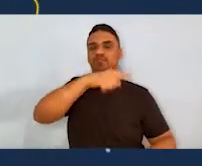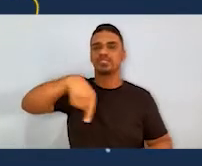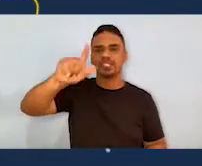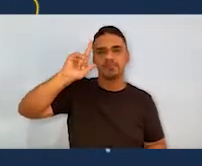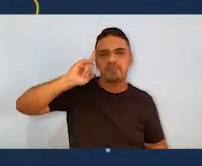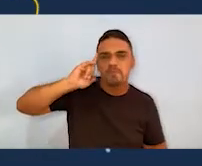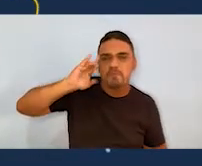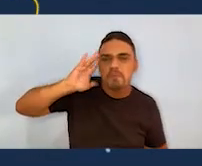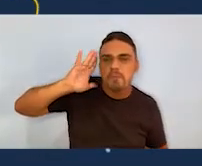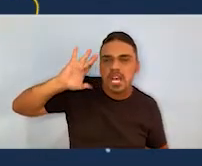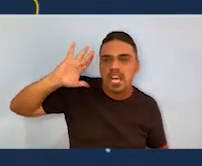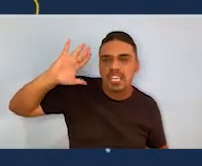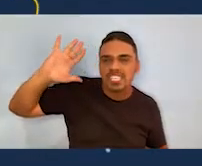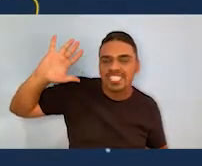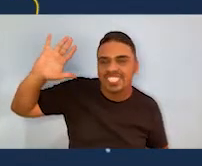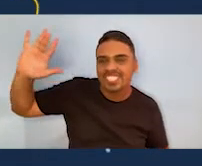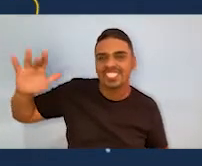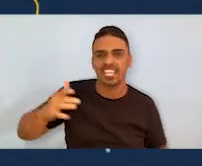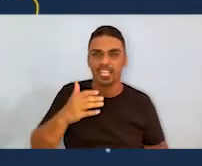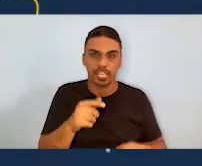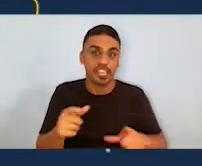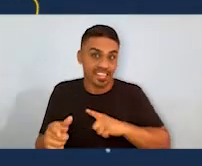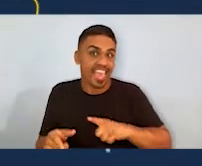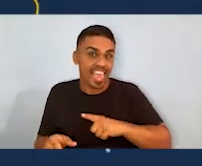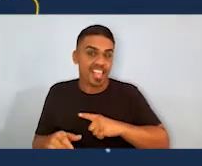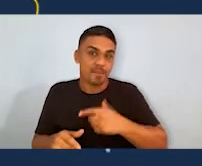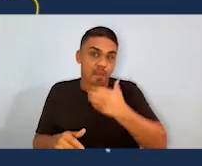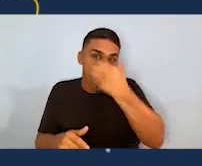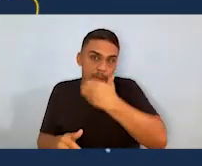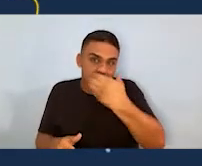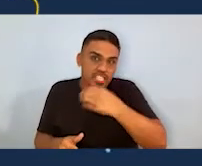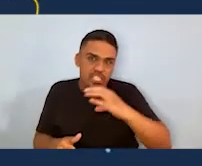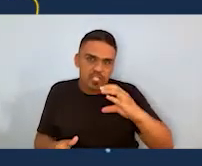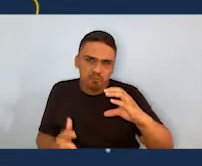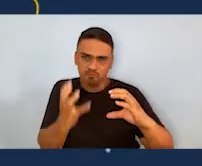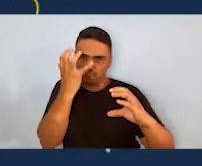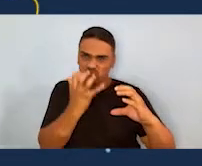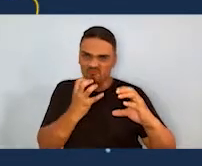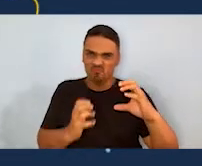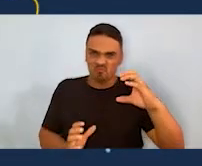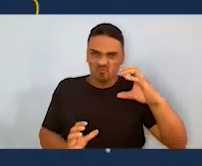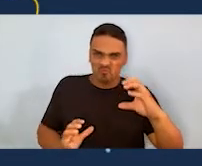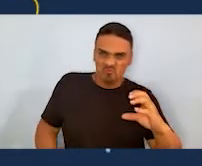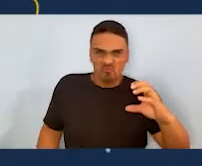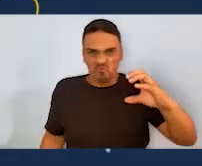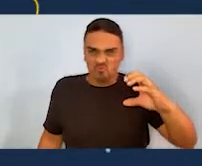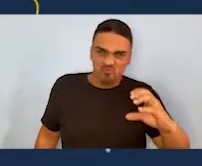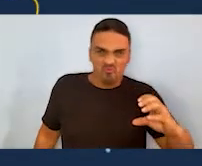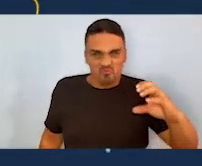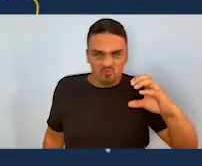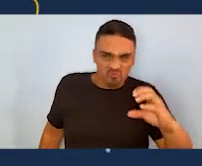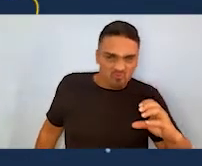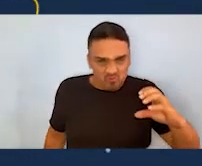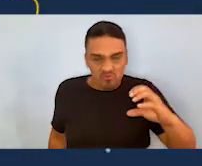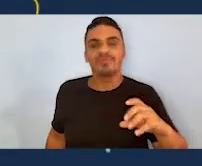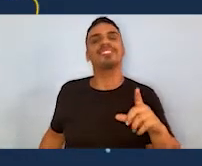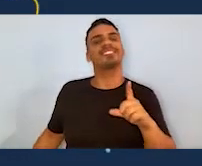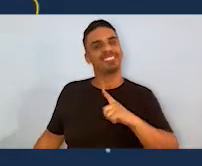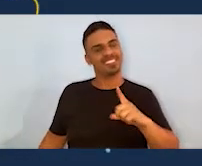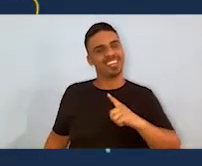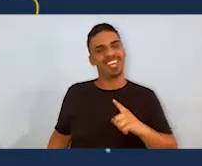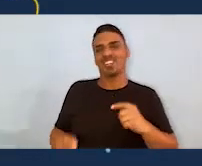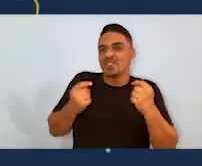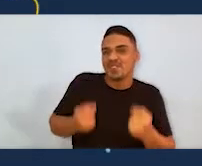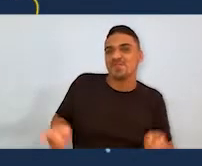a atmosfera. Por exemplo, alguém aí poderia querer fazer uma maçãzinha brava. Não está errado. Eu não disse obrigatoriamente que a maçãzinha tinha que ter